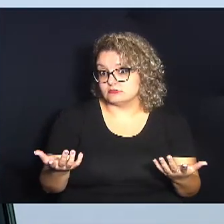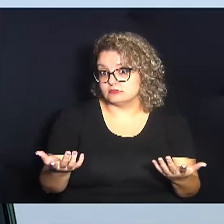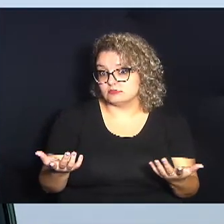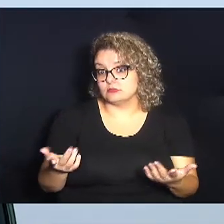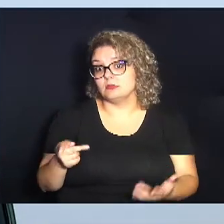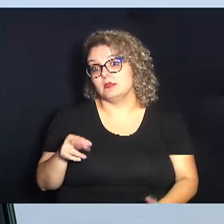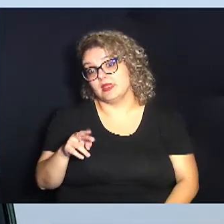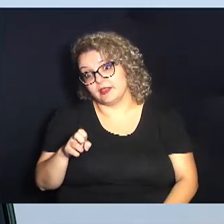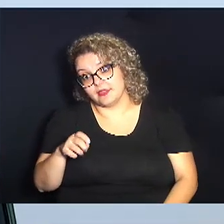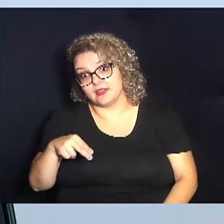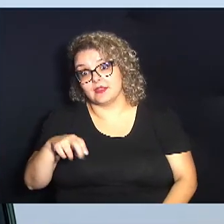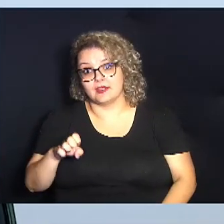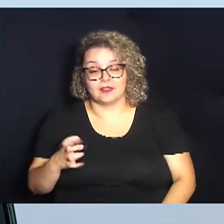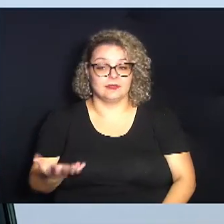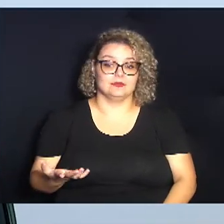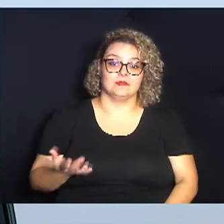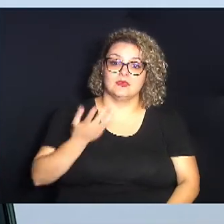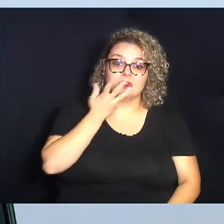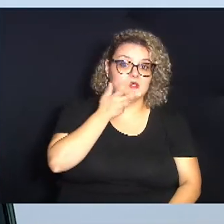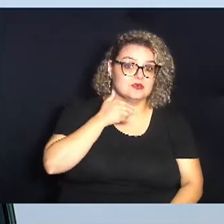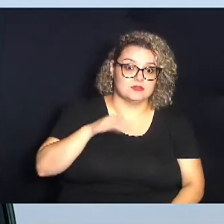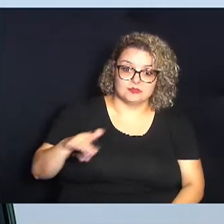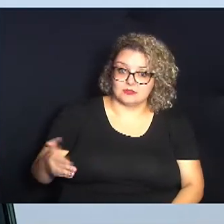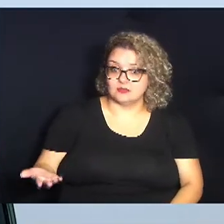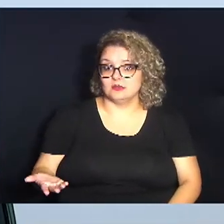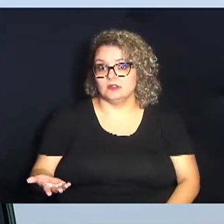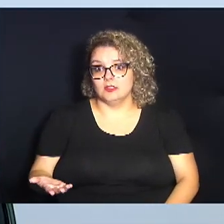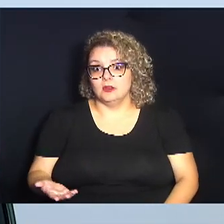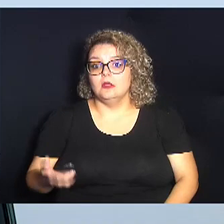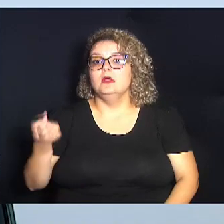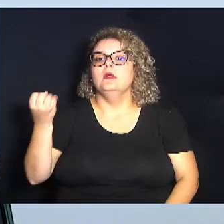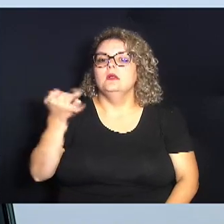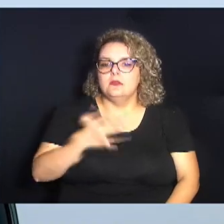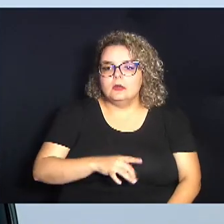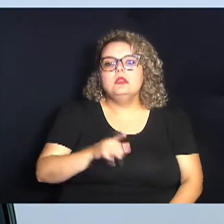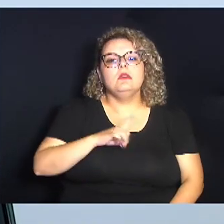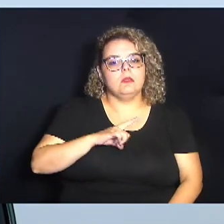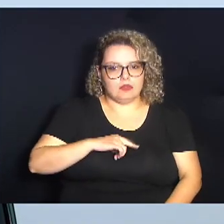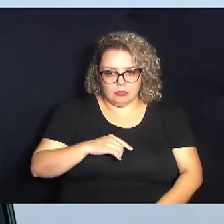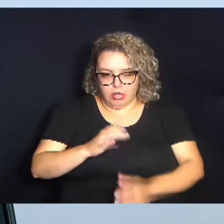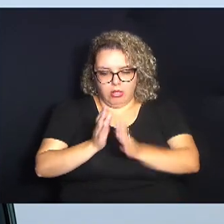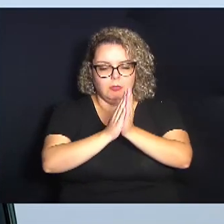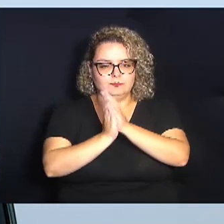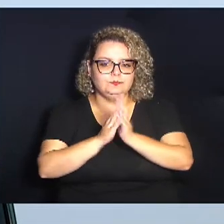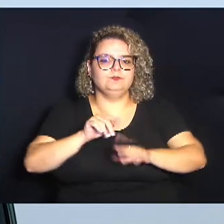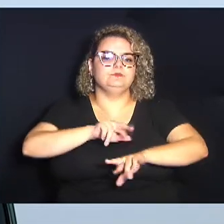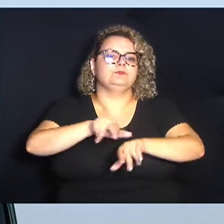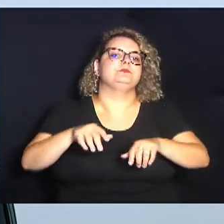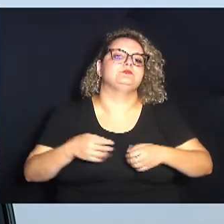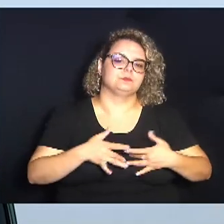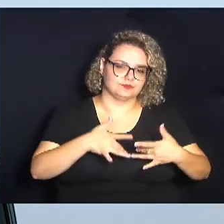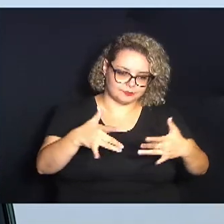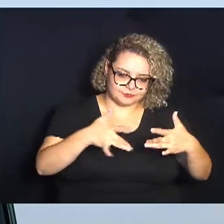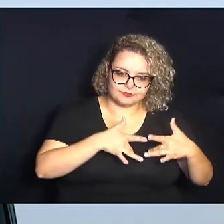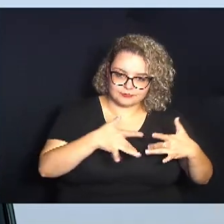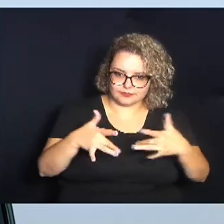né? A gente atende crianças e então, enquanto tivermos brinquedos, nós vamos doando para as crianças, tá? Porque a criança